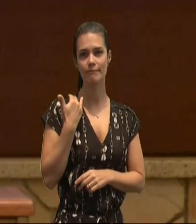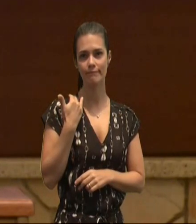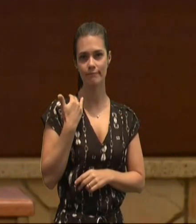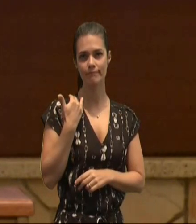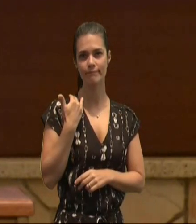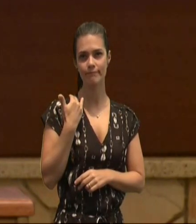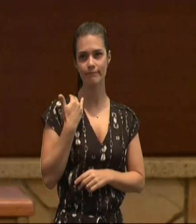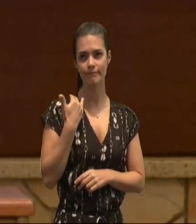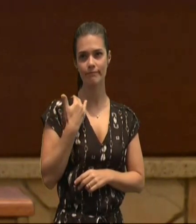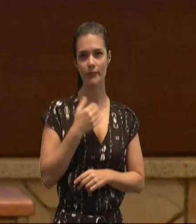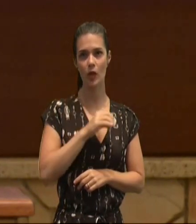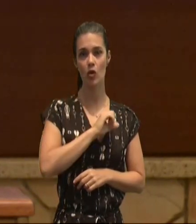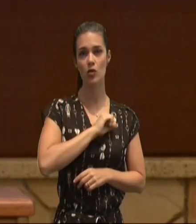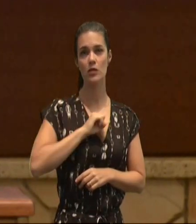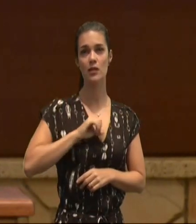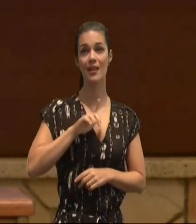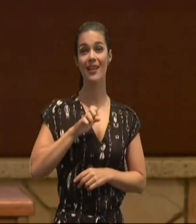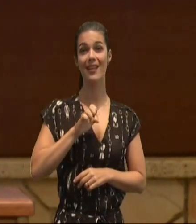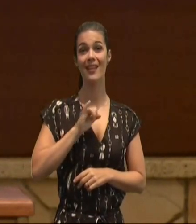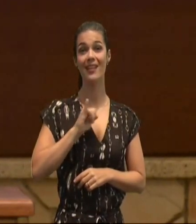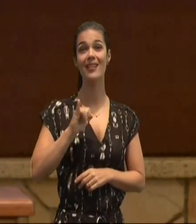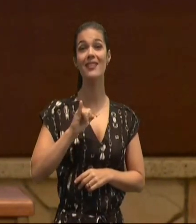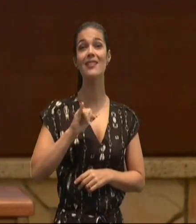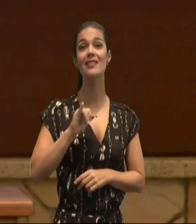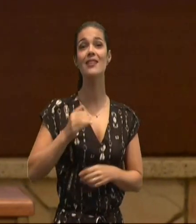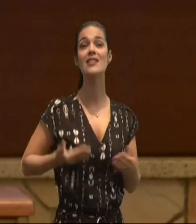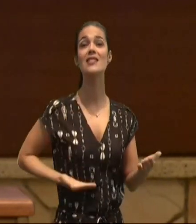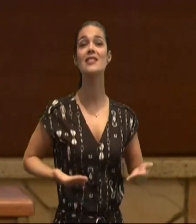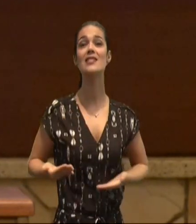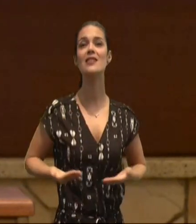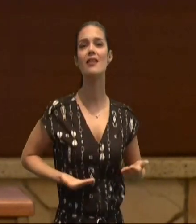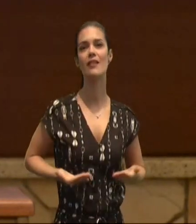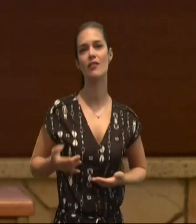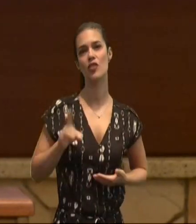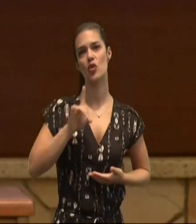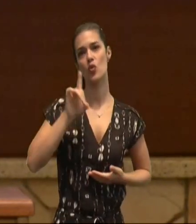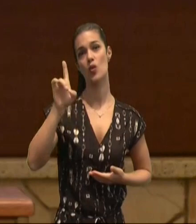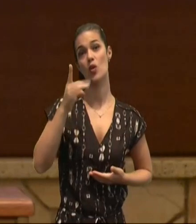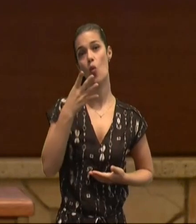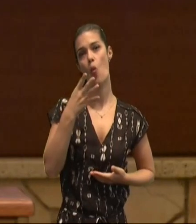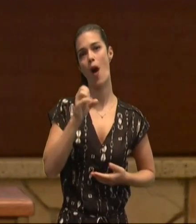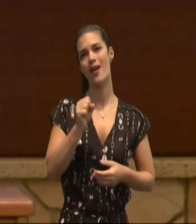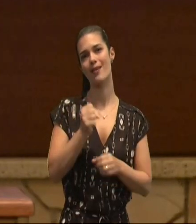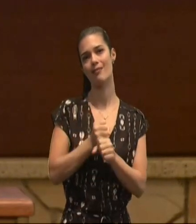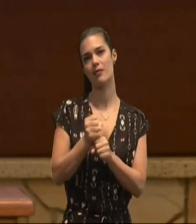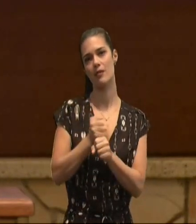O sacerdote Eli serviu a Deus como sacerdote no povo de Israel 40 anos.